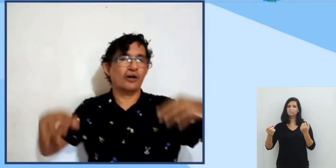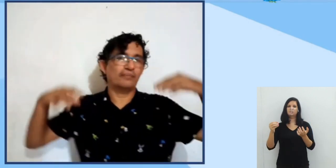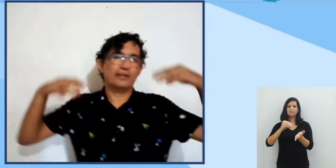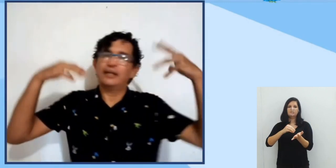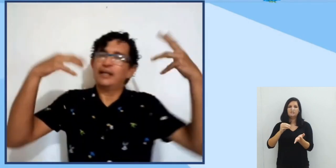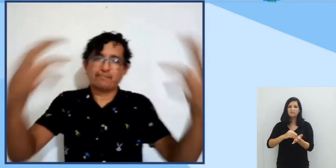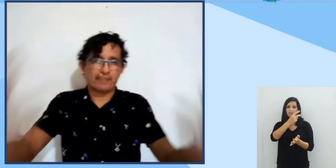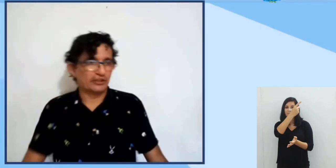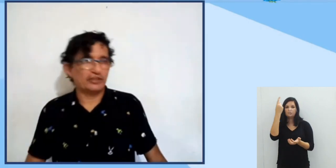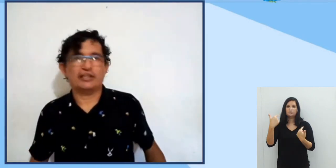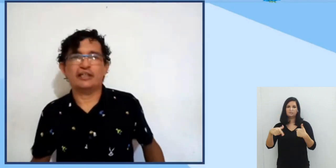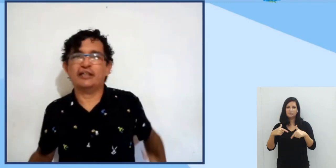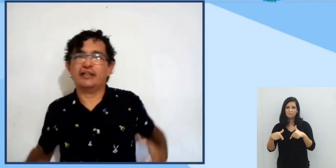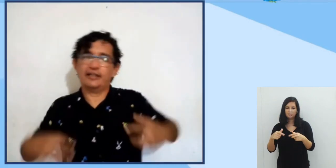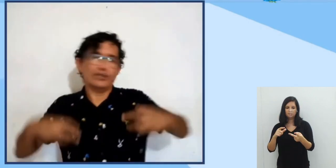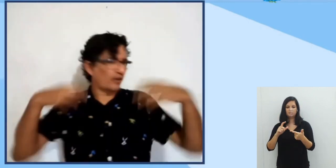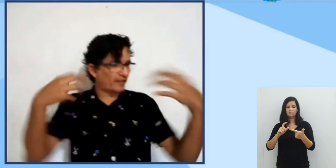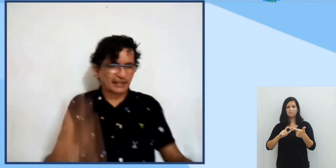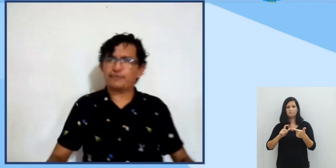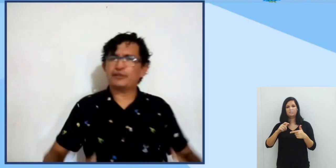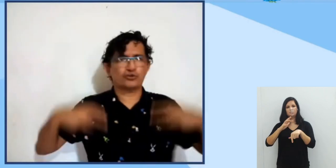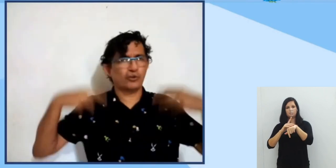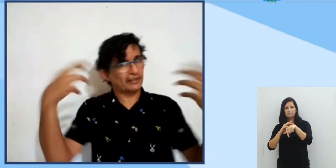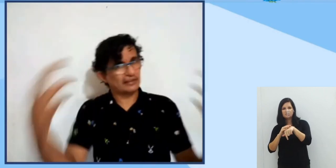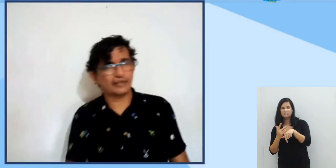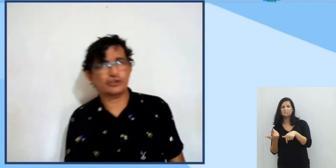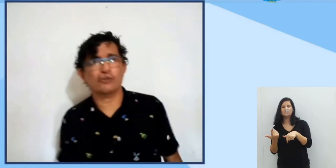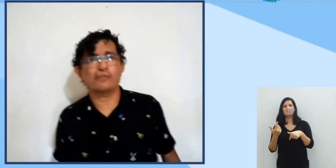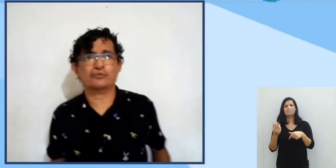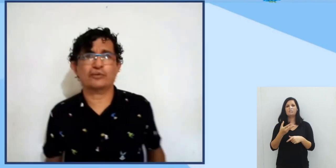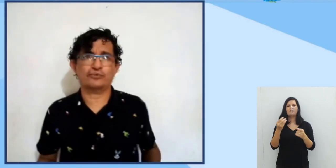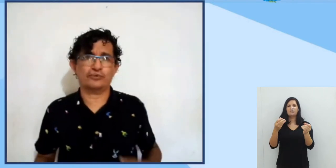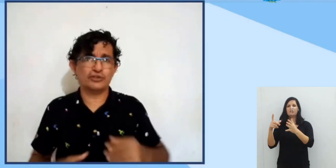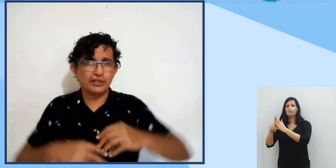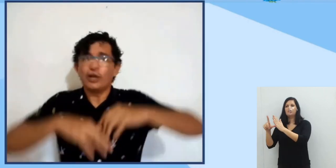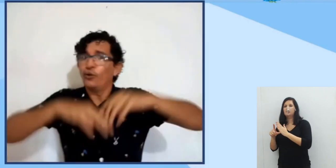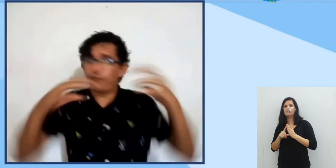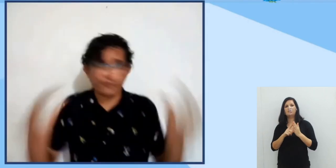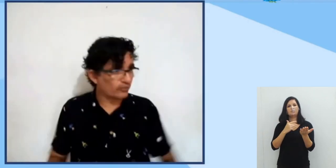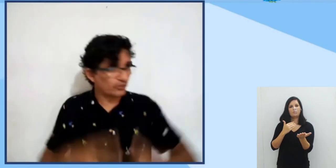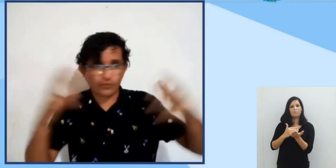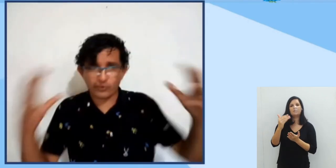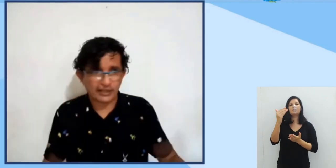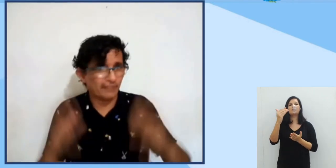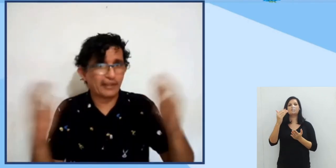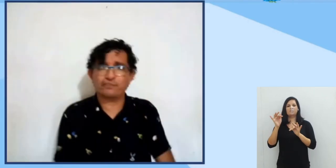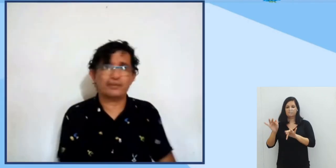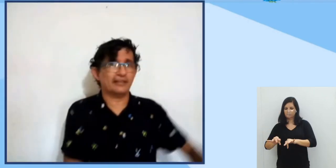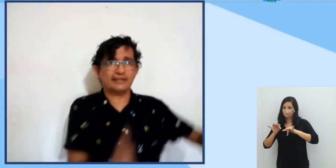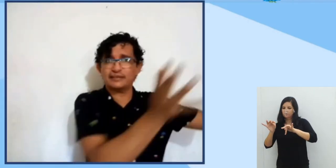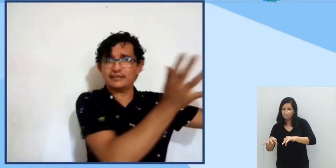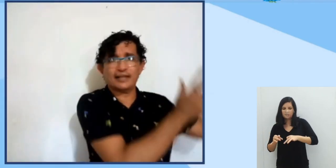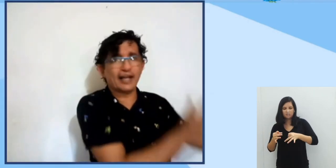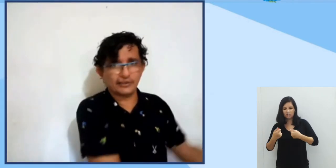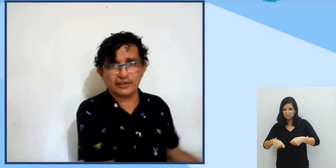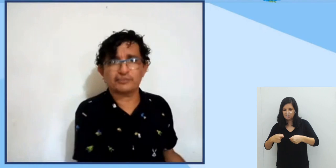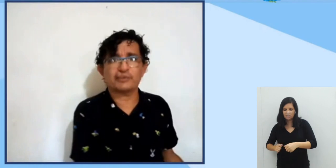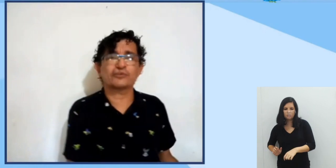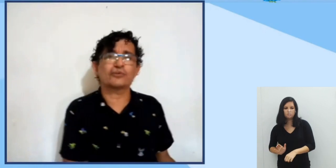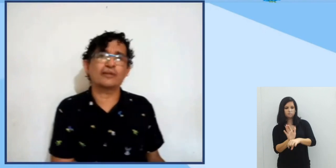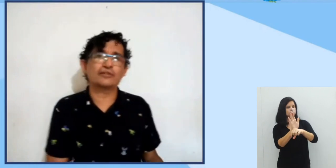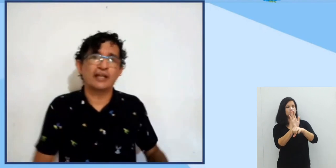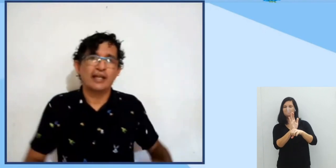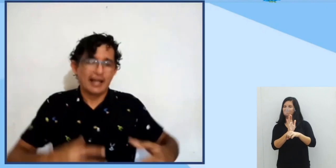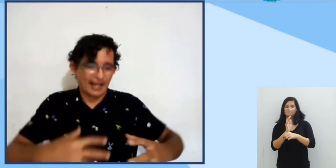mão de obra, a peste negra, novas atividades comerciais que começam a surgir, o feudo não consegue mais suprir a necessidade